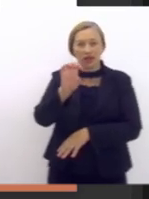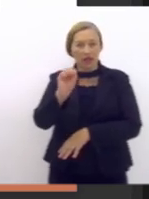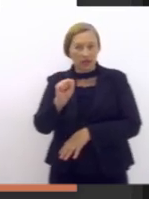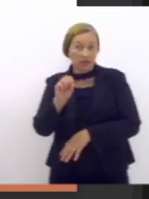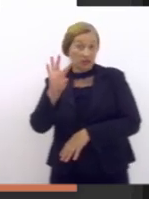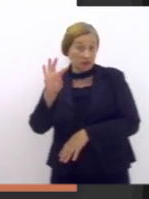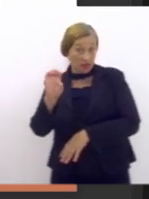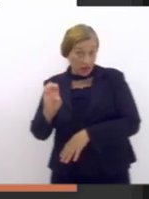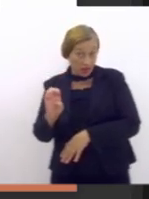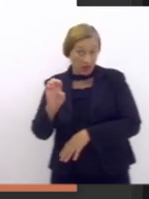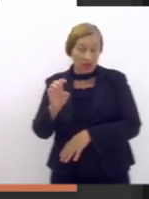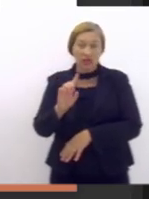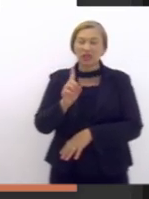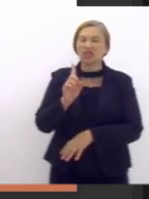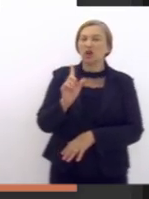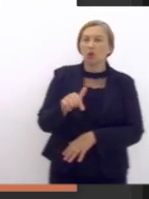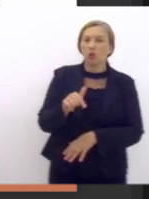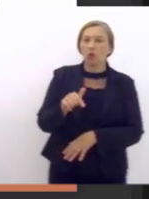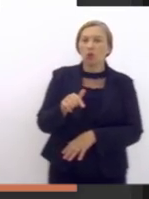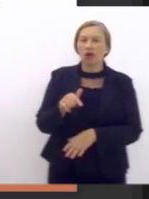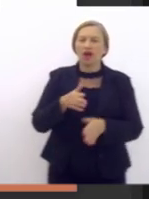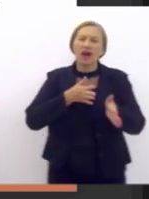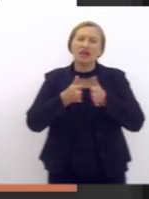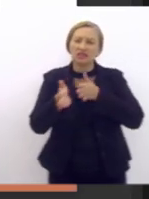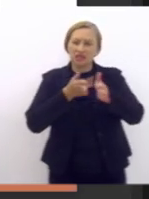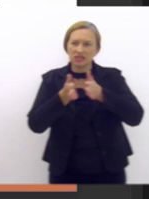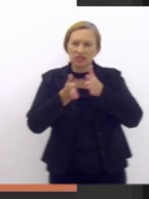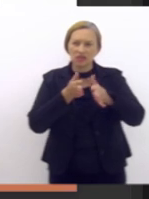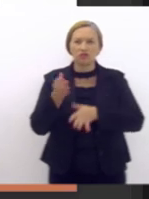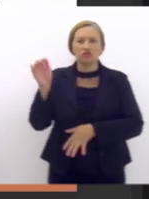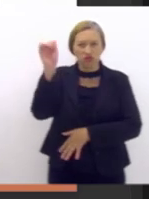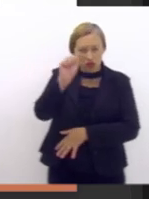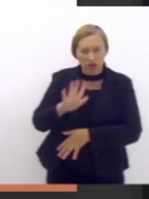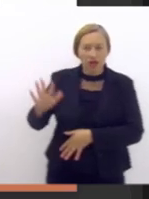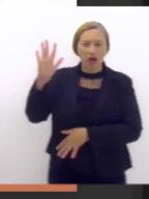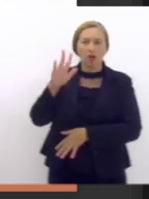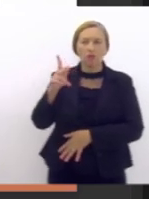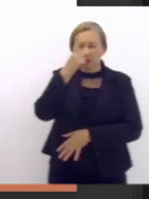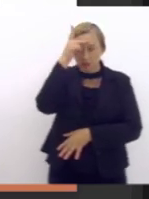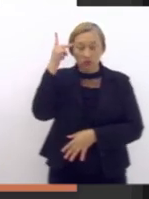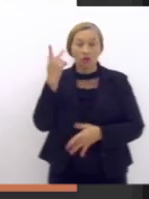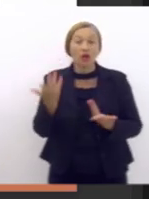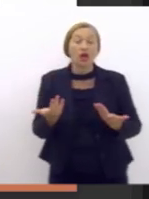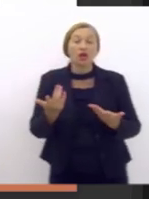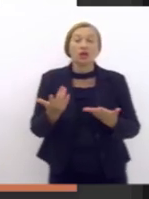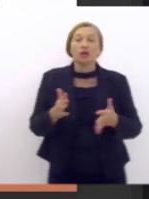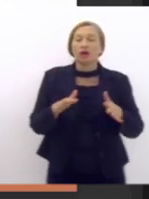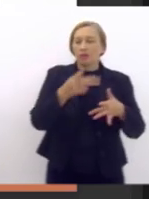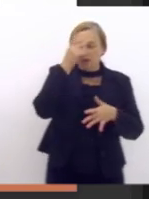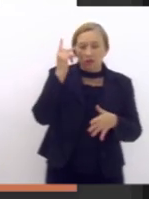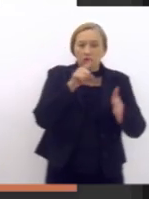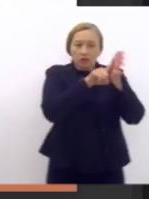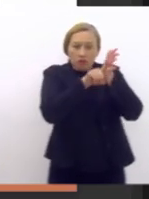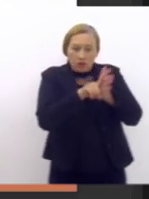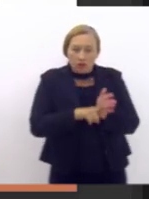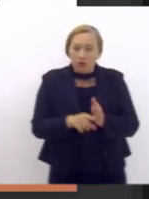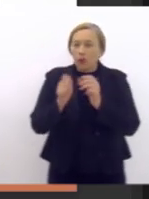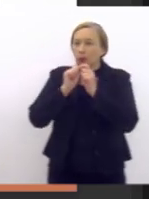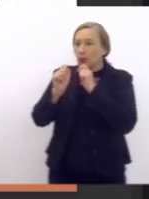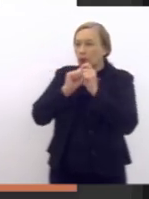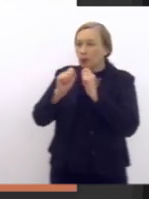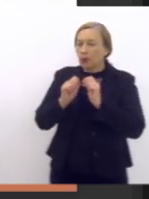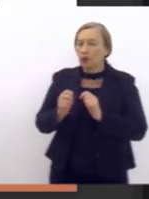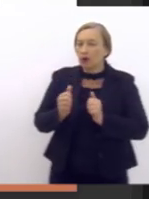maneira que não é muito acessível para o público em geral, tanto para quem pesquisa, quanto para jornalistas que acompanham